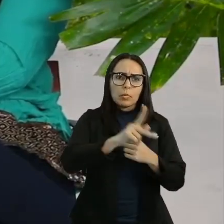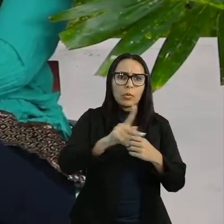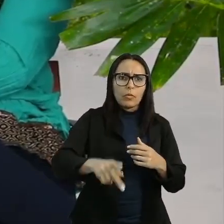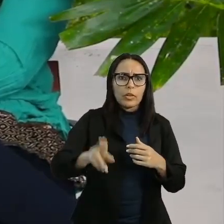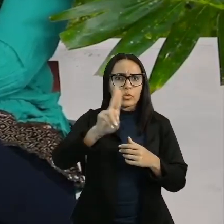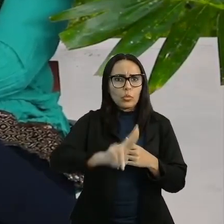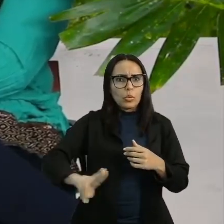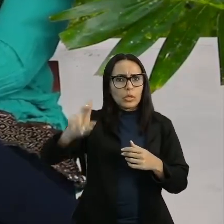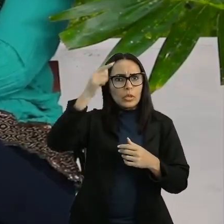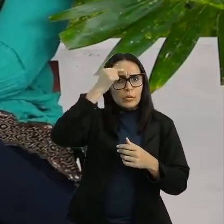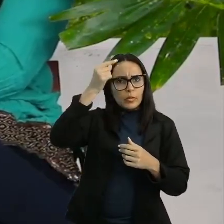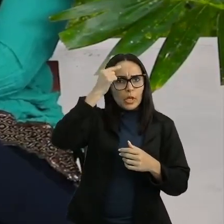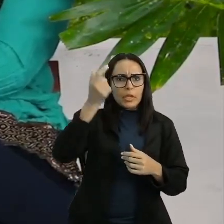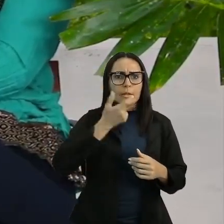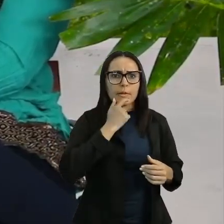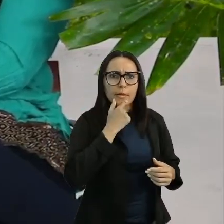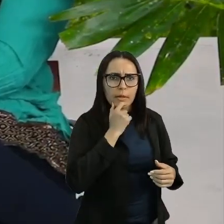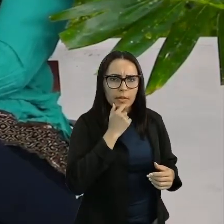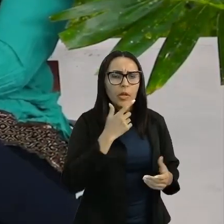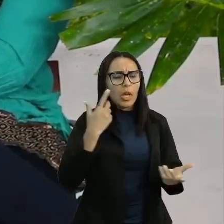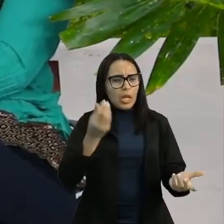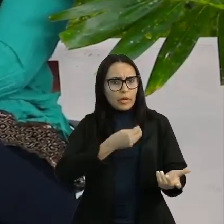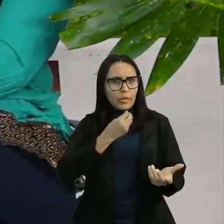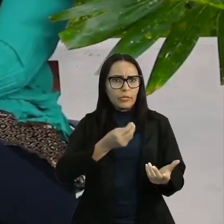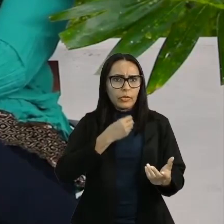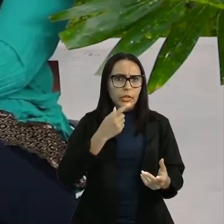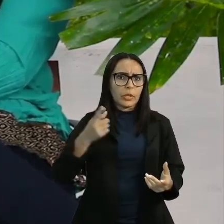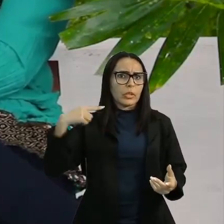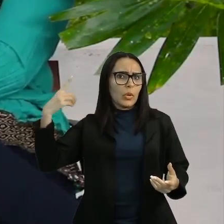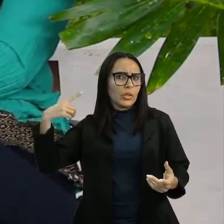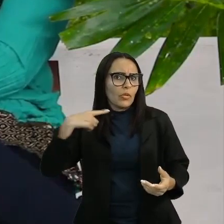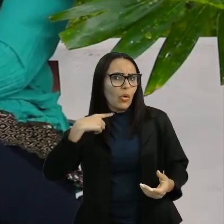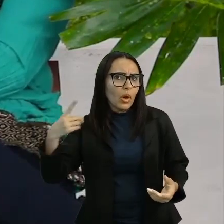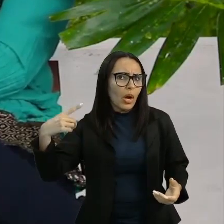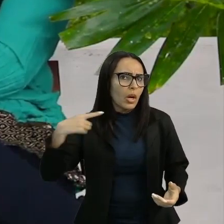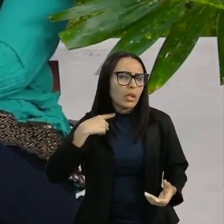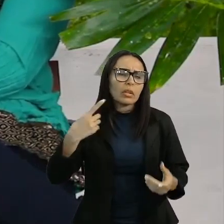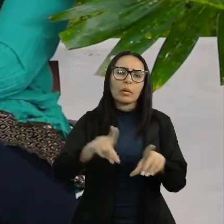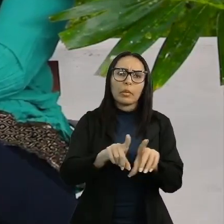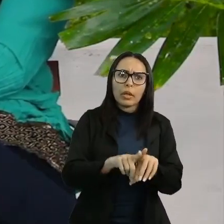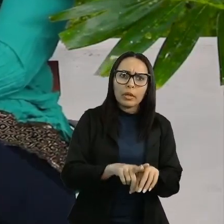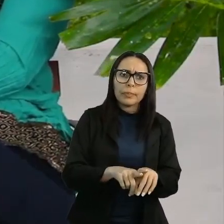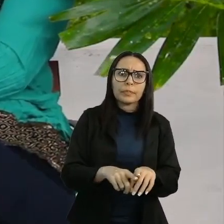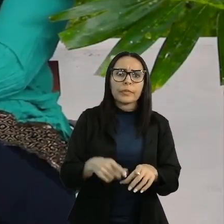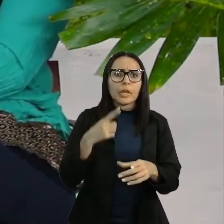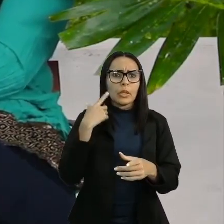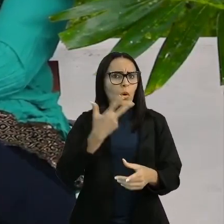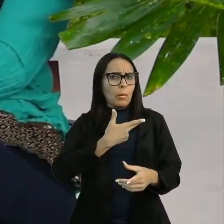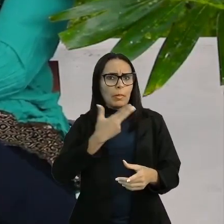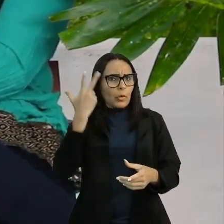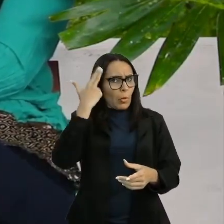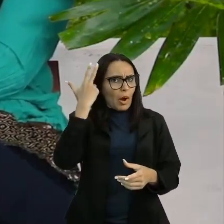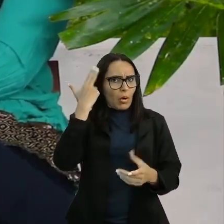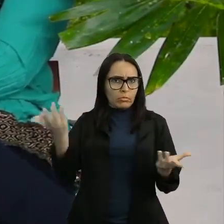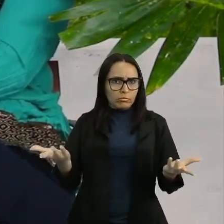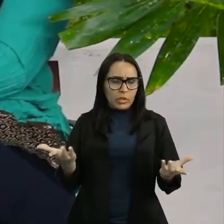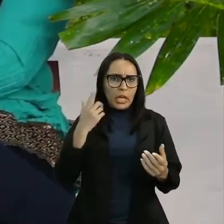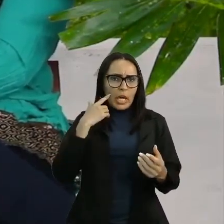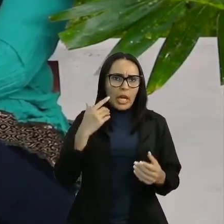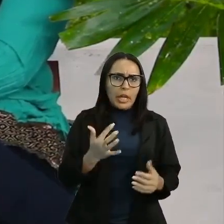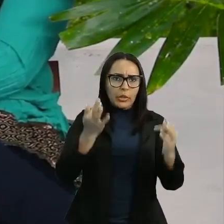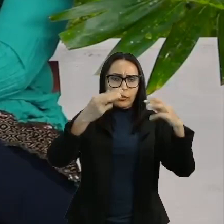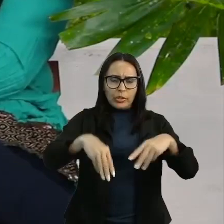Ok. Bom, a felicidade para mim, entende-se que nesse mundo ela é temporária. Porque do mesmo momento que eu fico feliz nesse